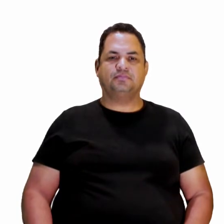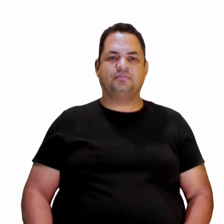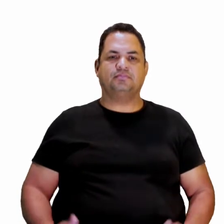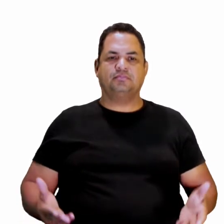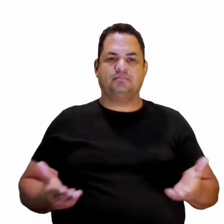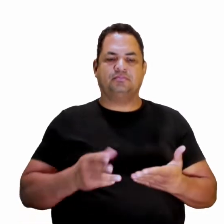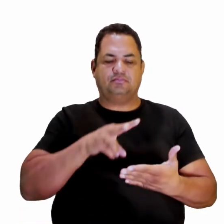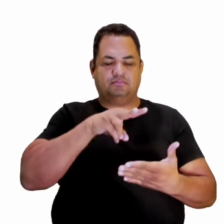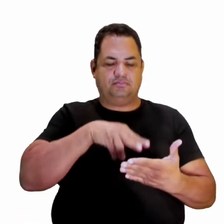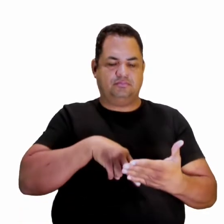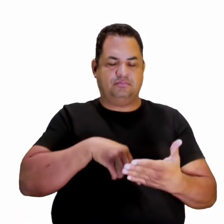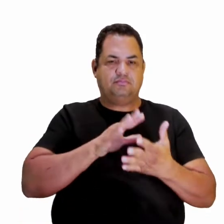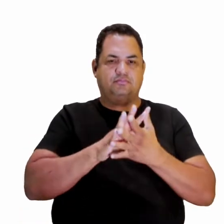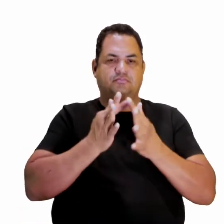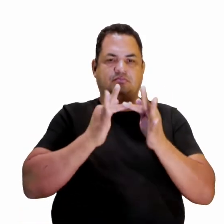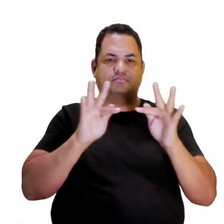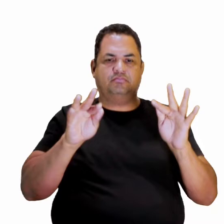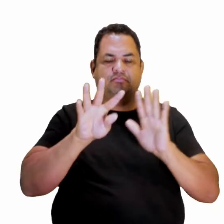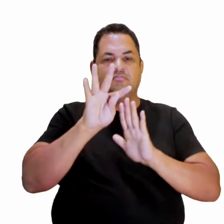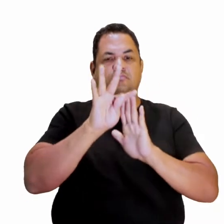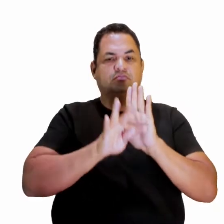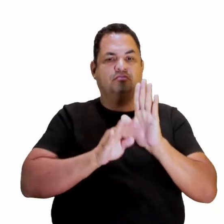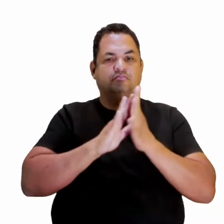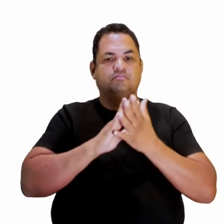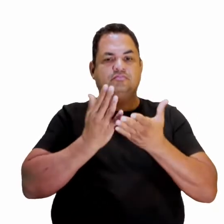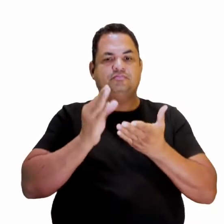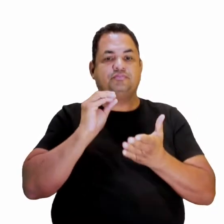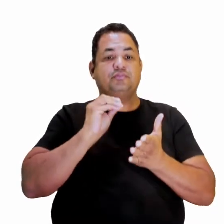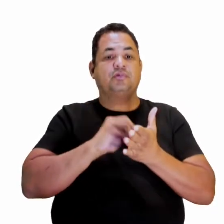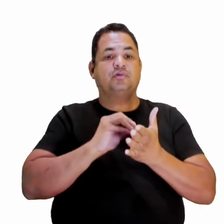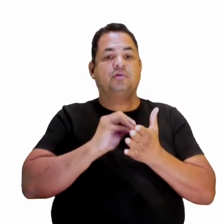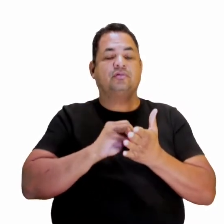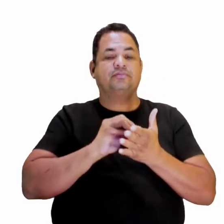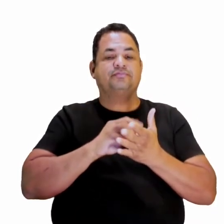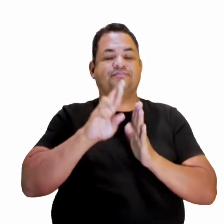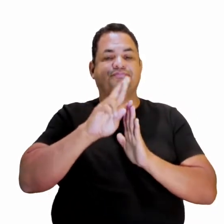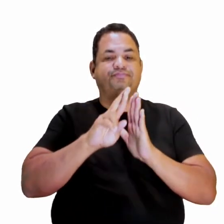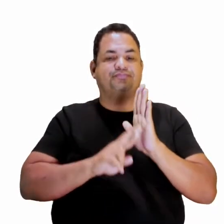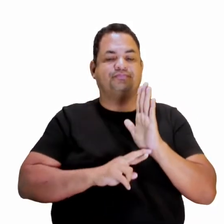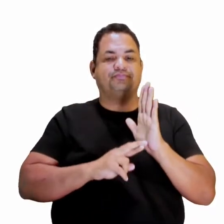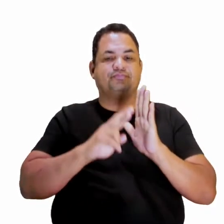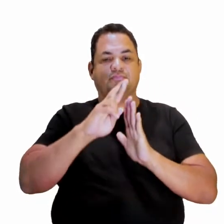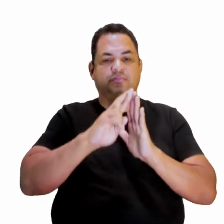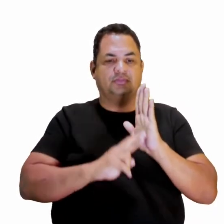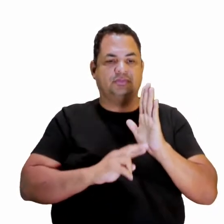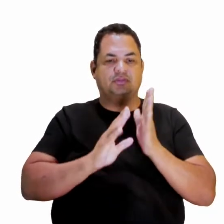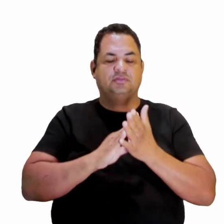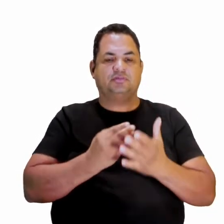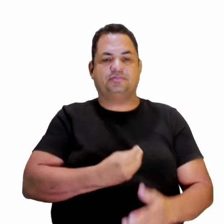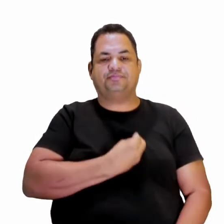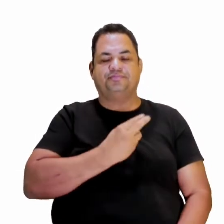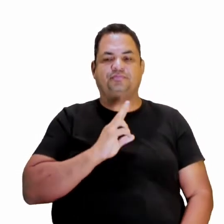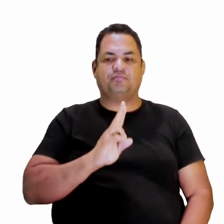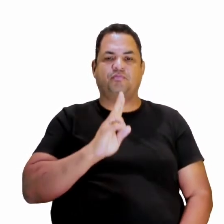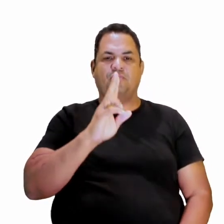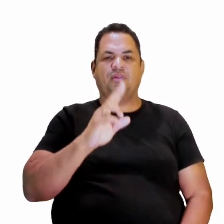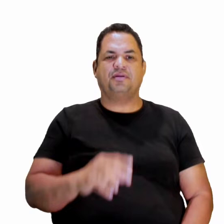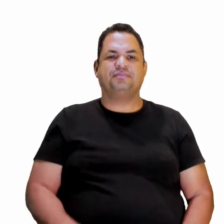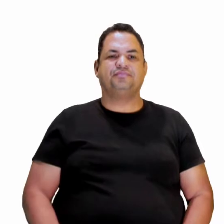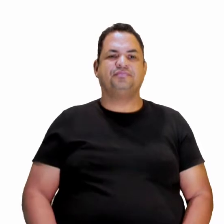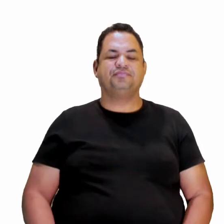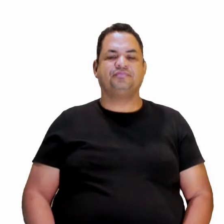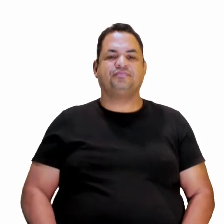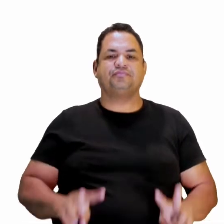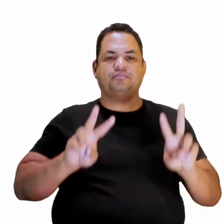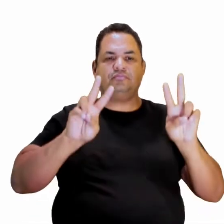você vai ler a sentença sobre o texto e completar as regras sobre o presente contínuo. Temos aí,